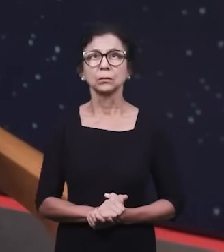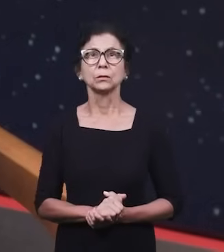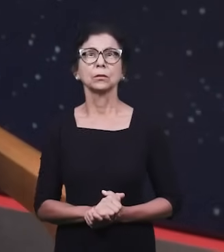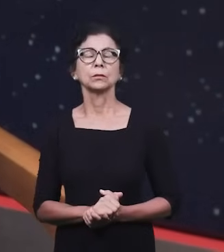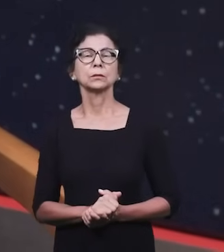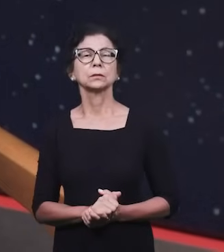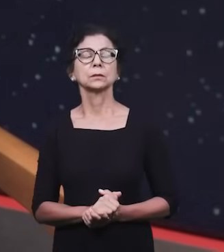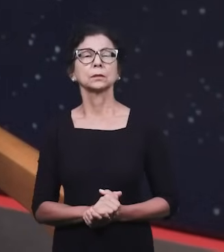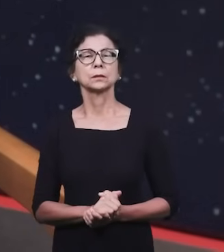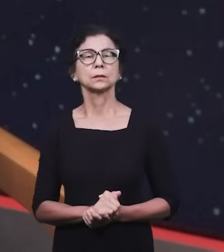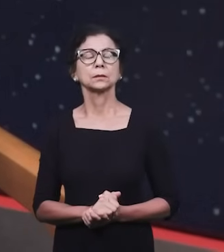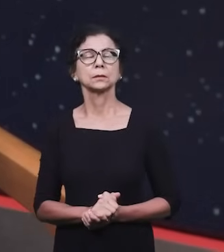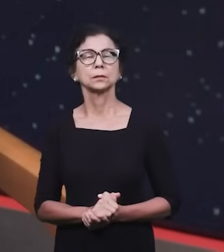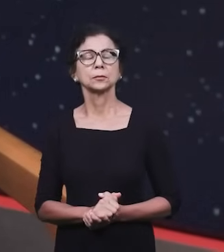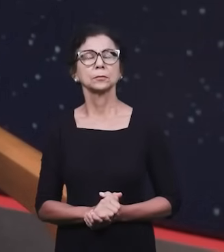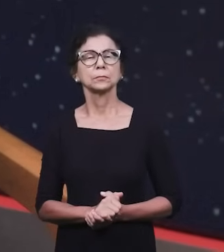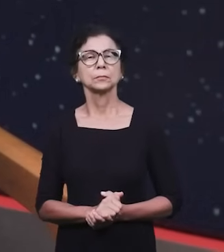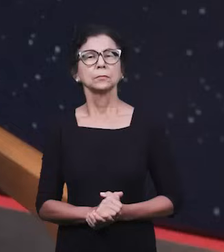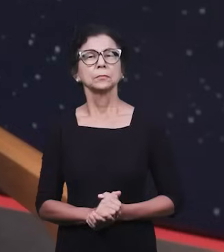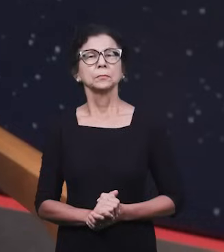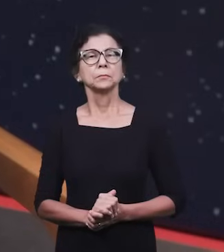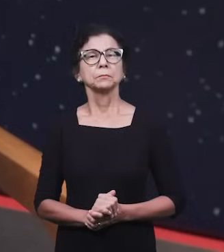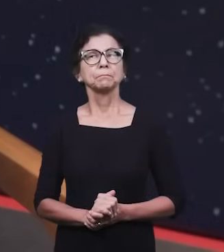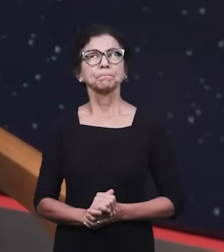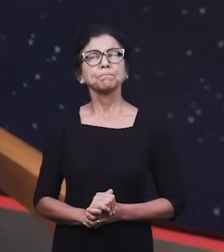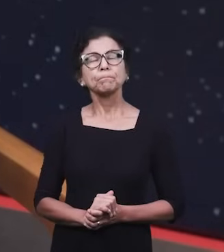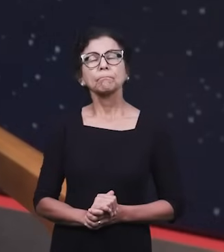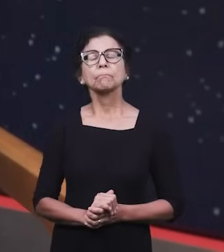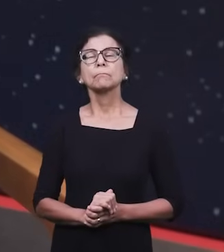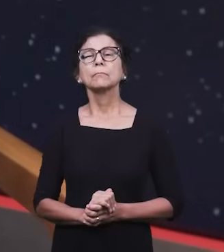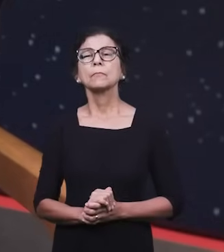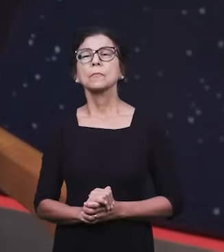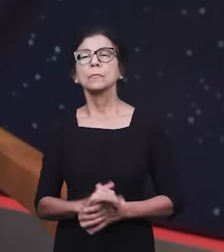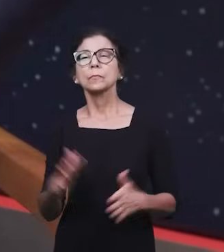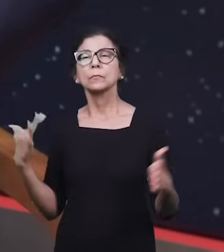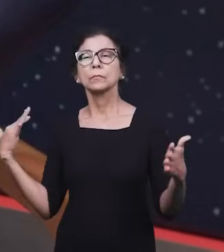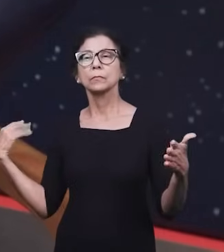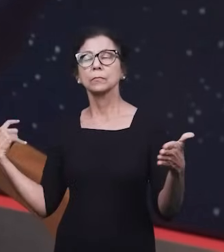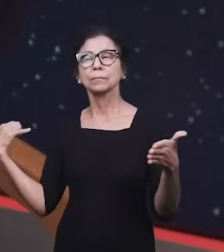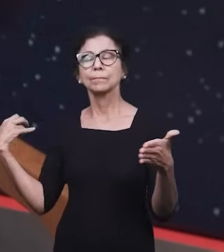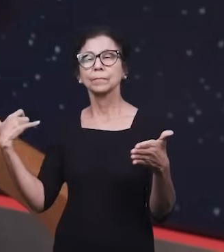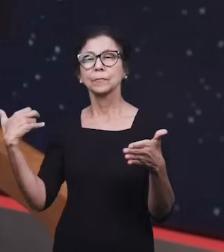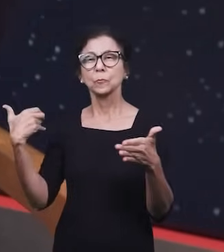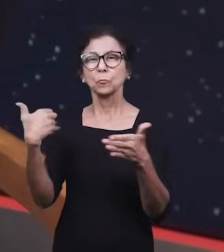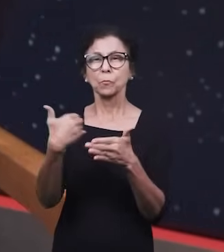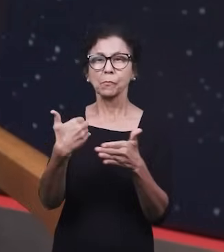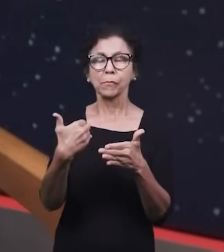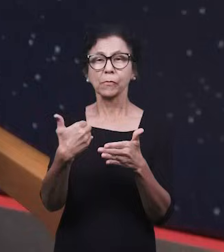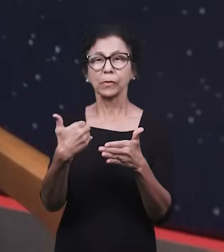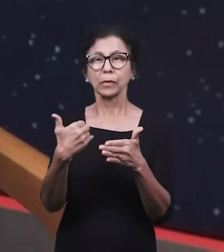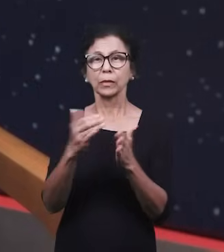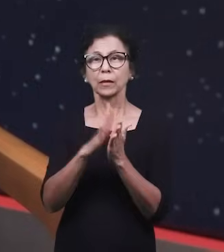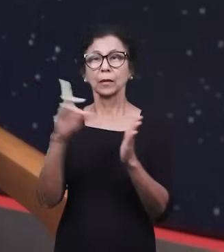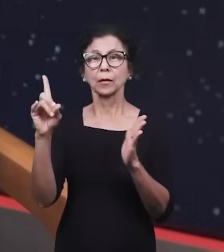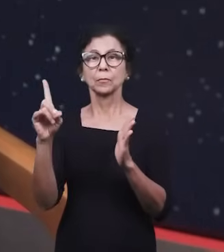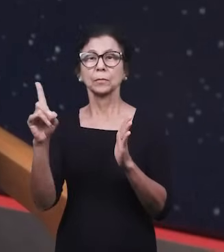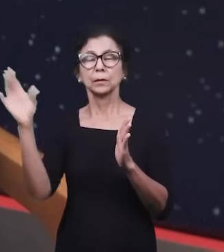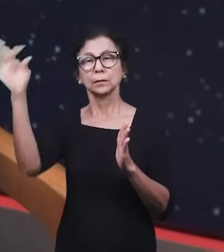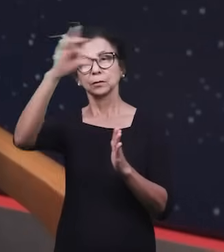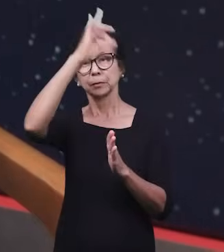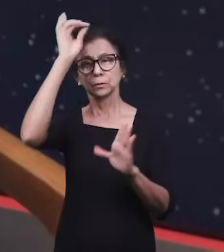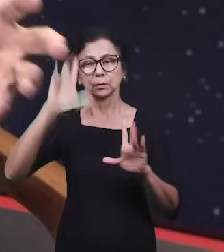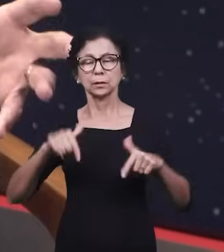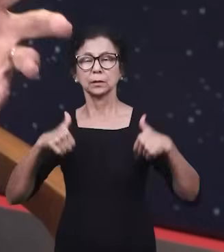vida, até a família do homem, é a palavra que vem acompanhada da ação do Espírito Santo, que